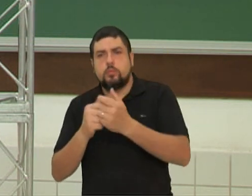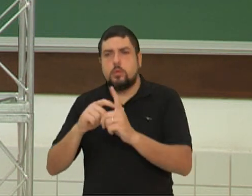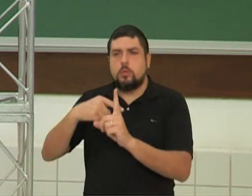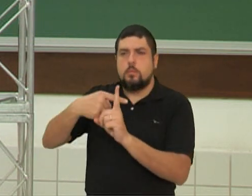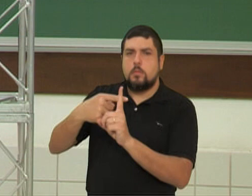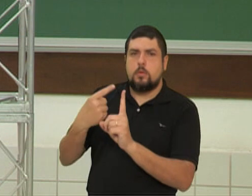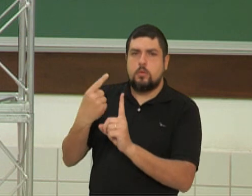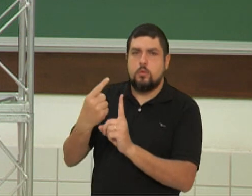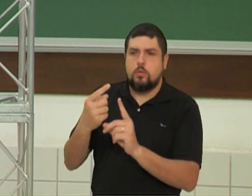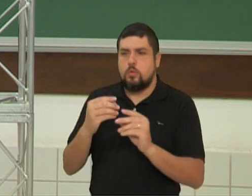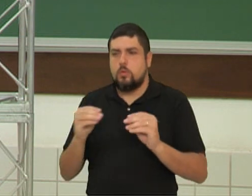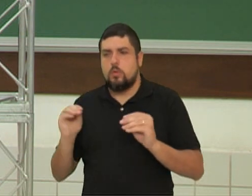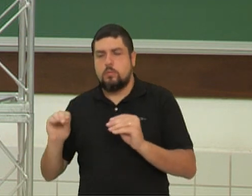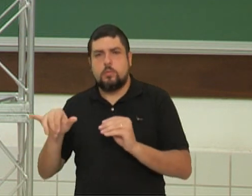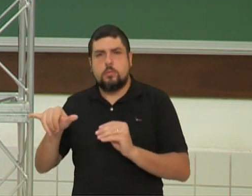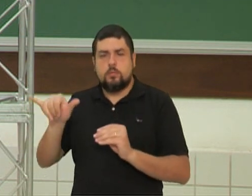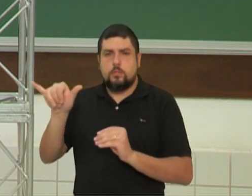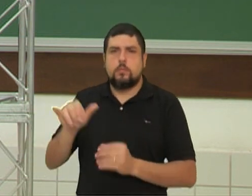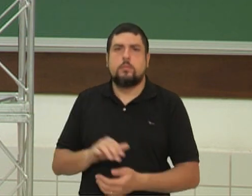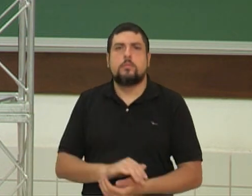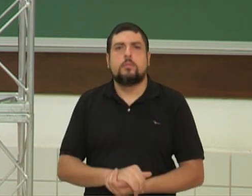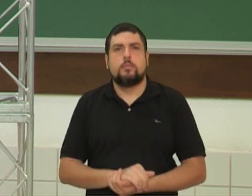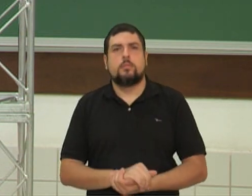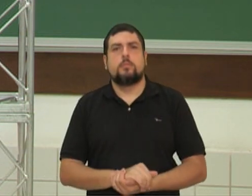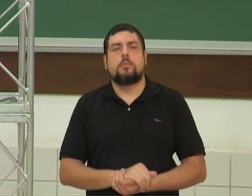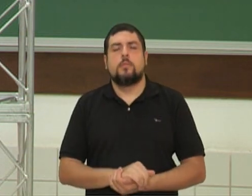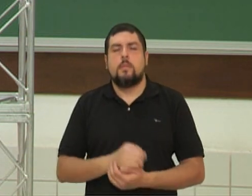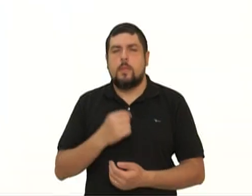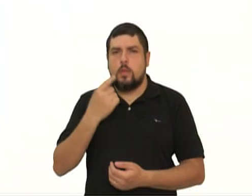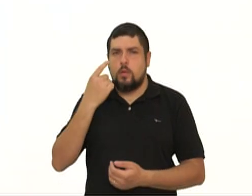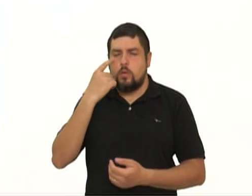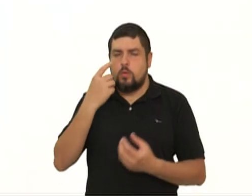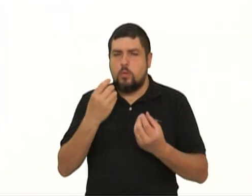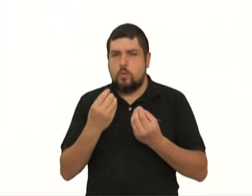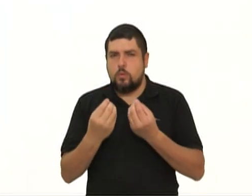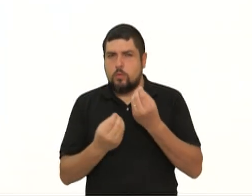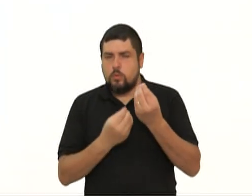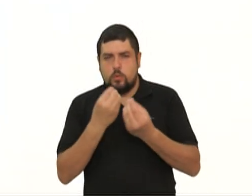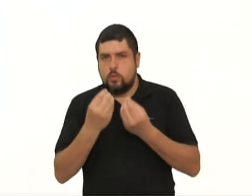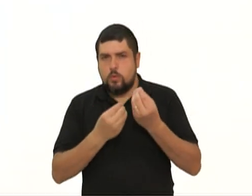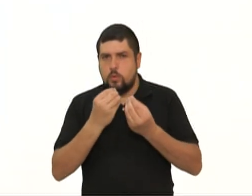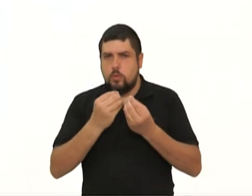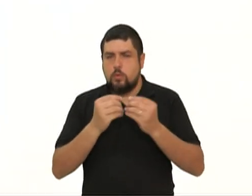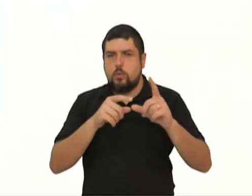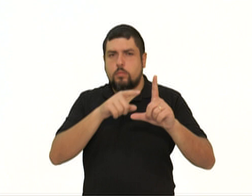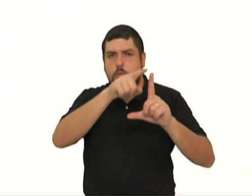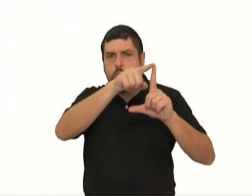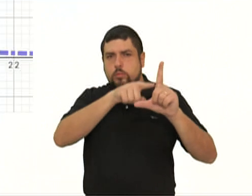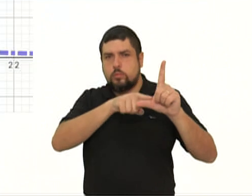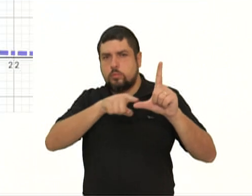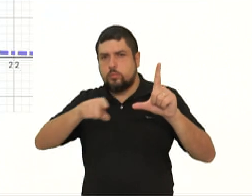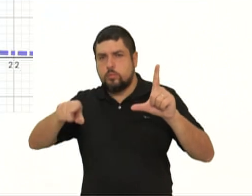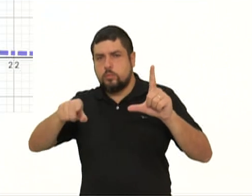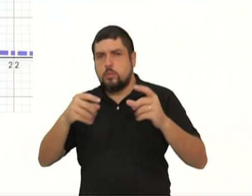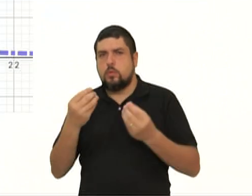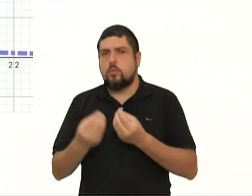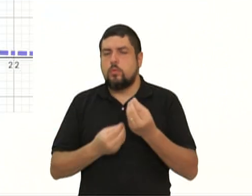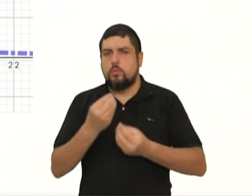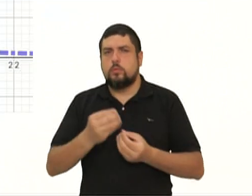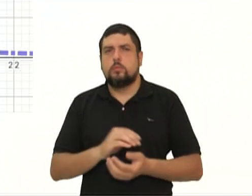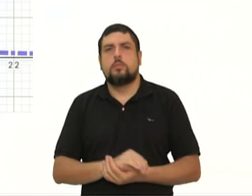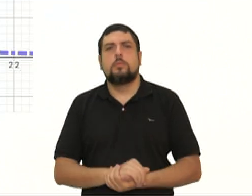aquela potência. Certo? Olha só como ficou o comportamento gráfico dessa função.